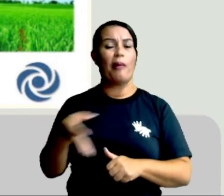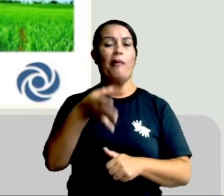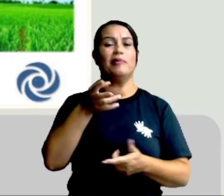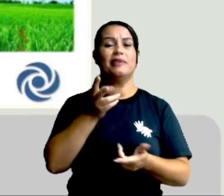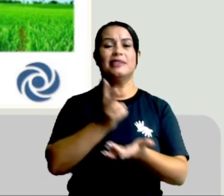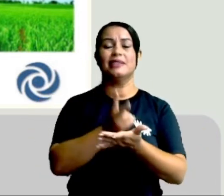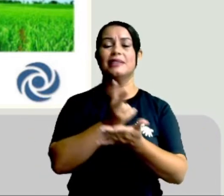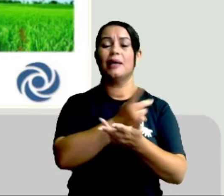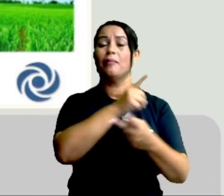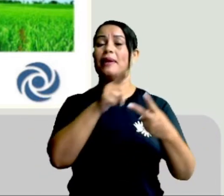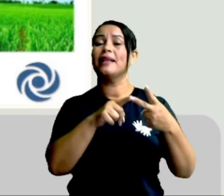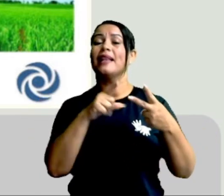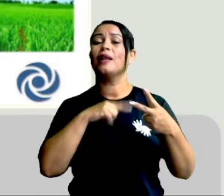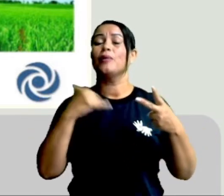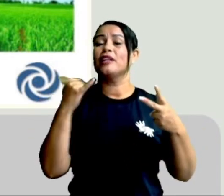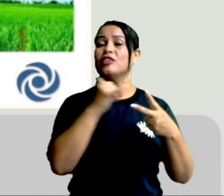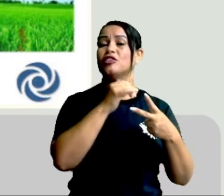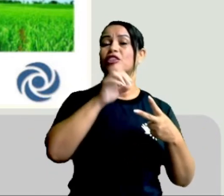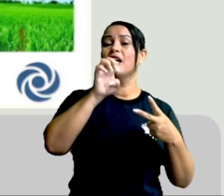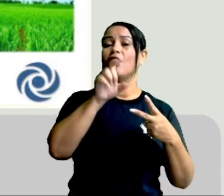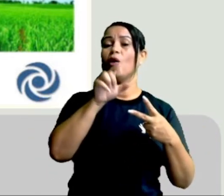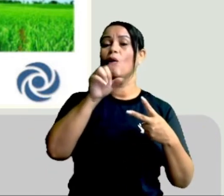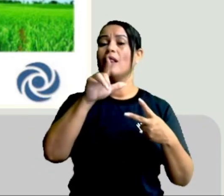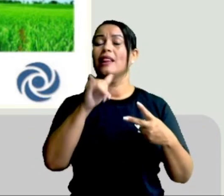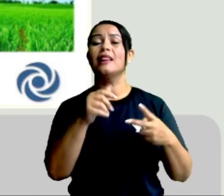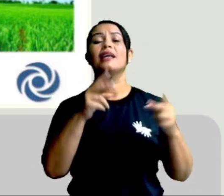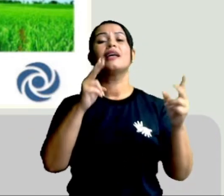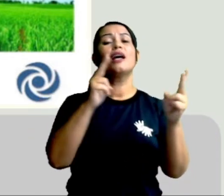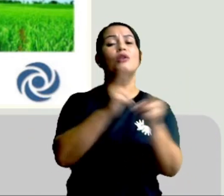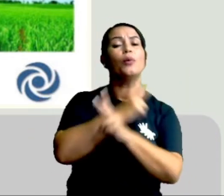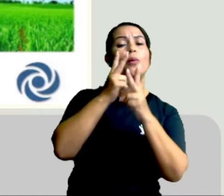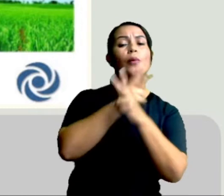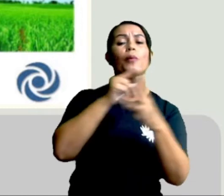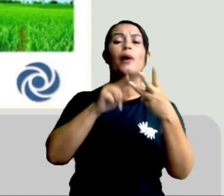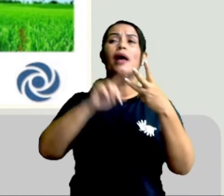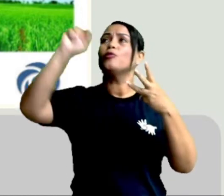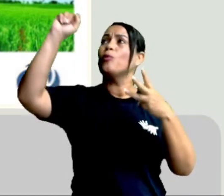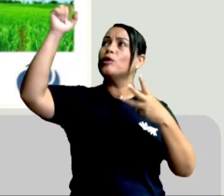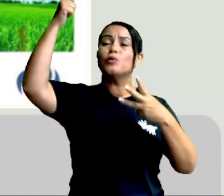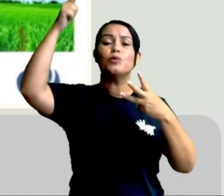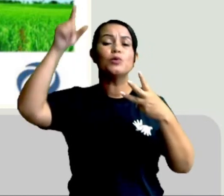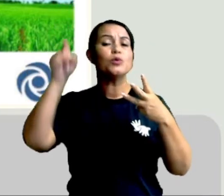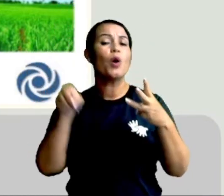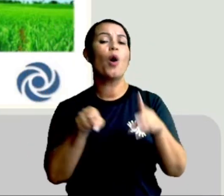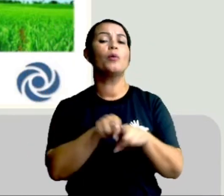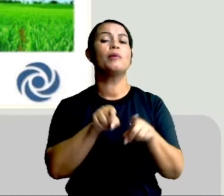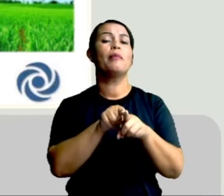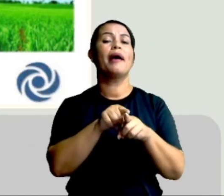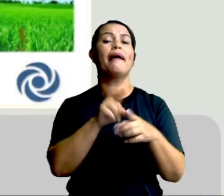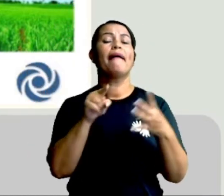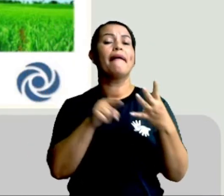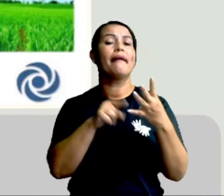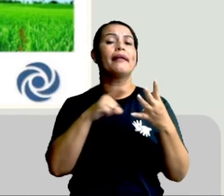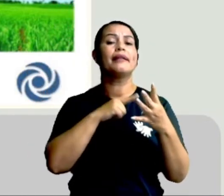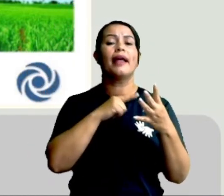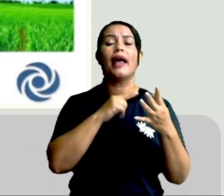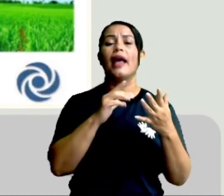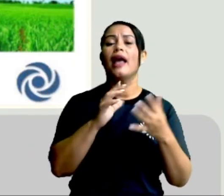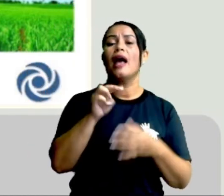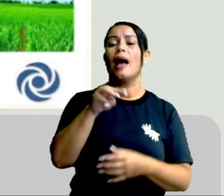A energia eólica, através do vento, a solar, a energia produzida pela